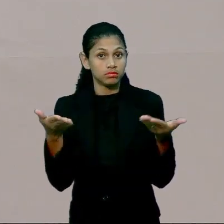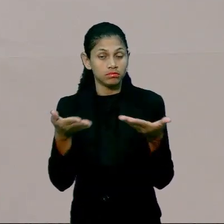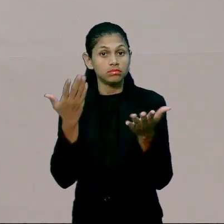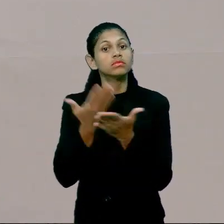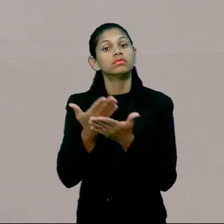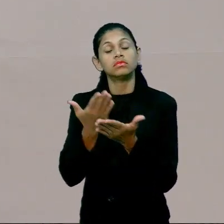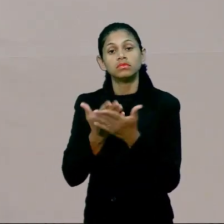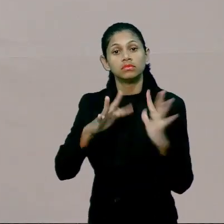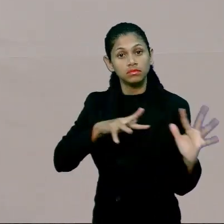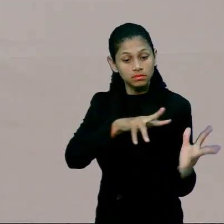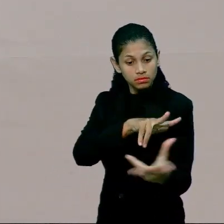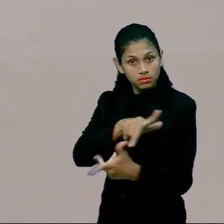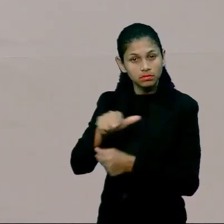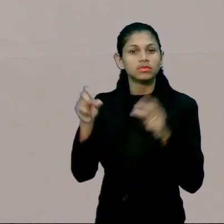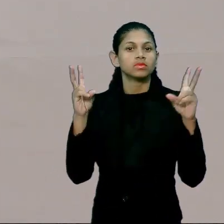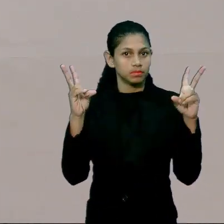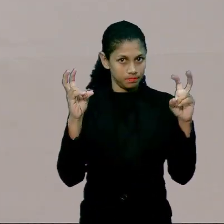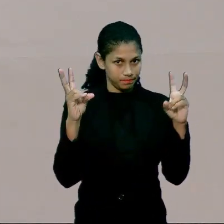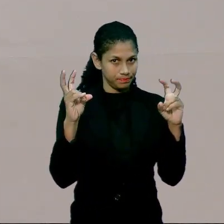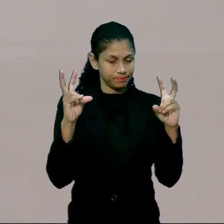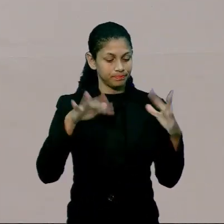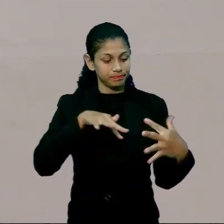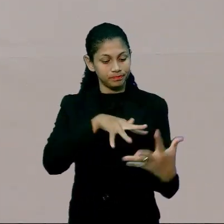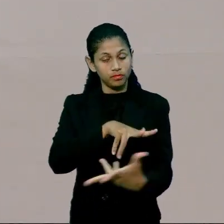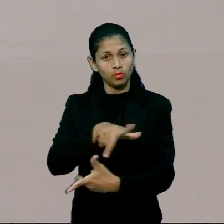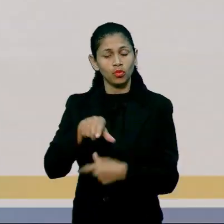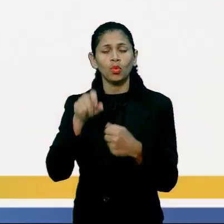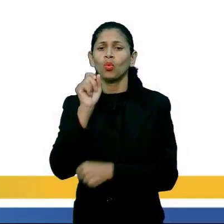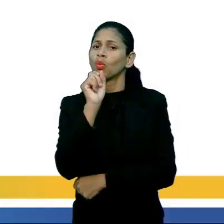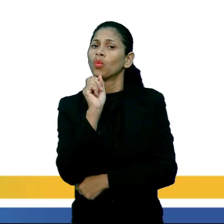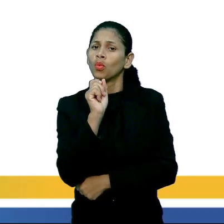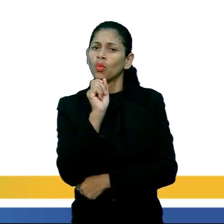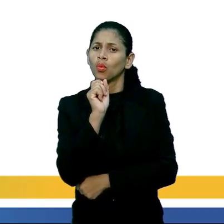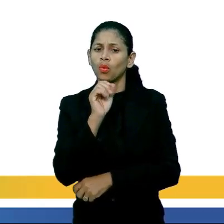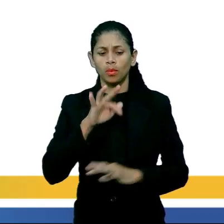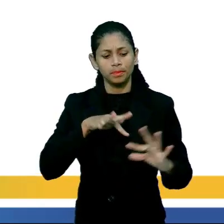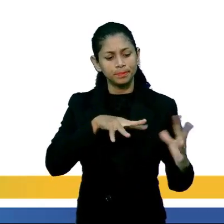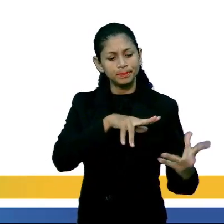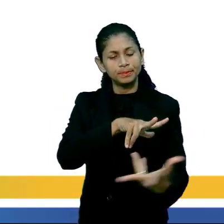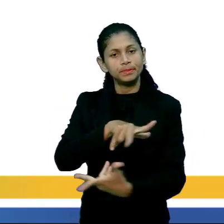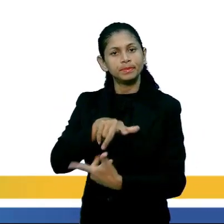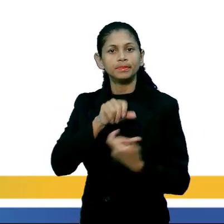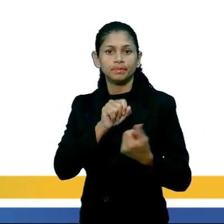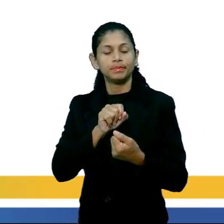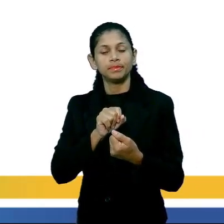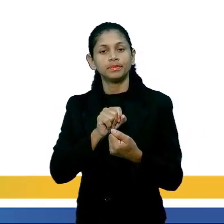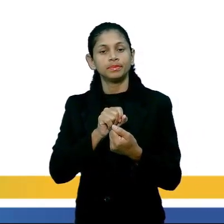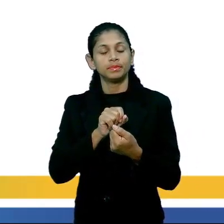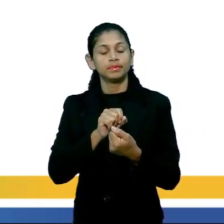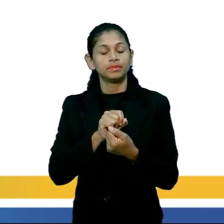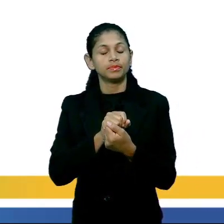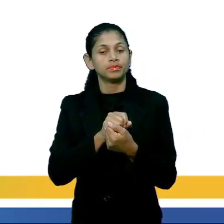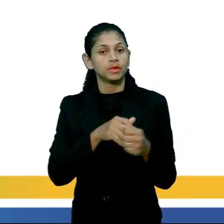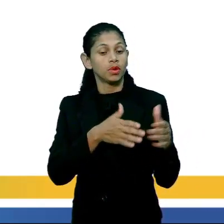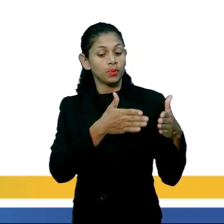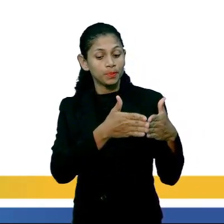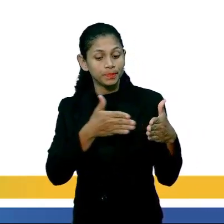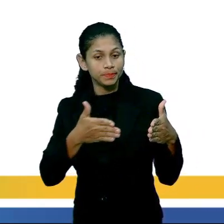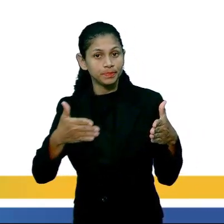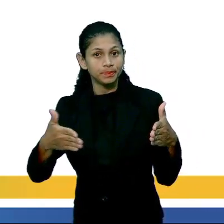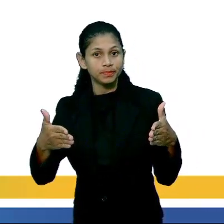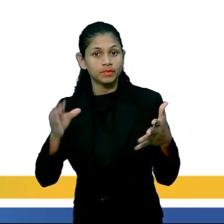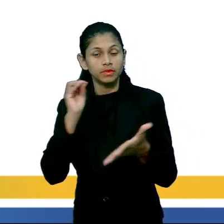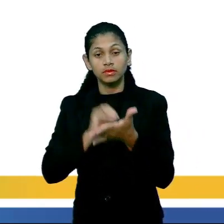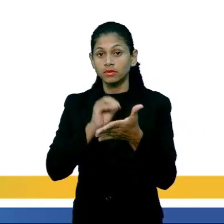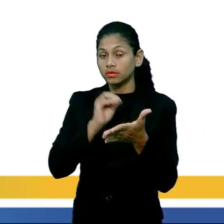sobre globalização. O que é a globalização? A globalização é um processo de